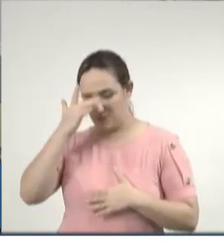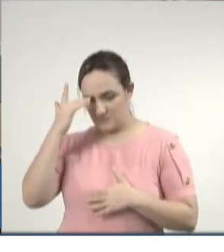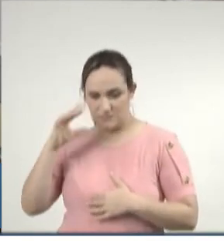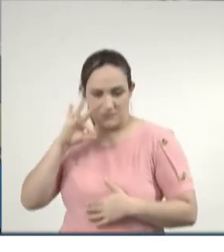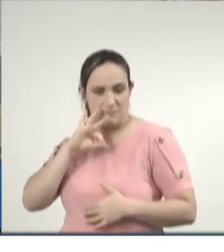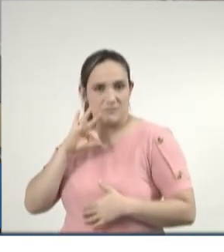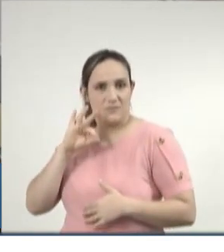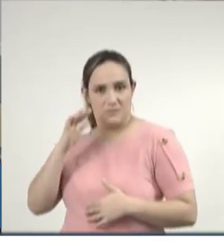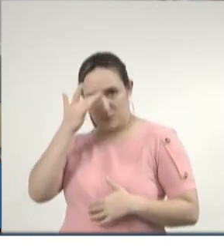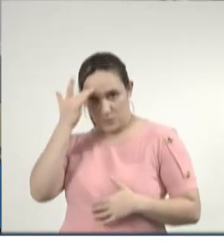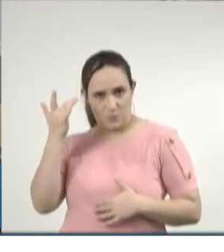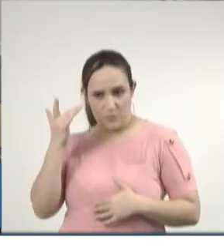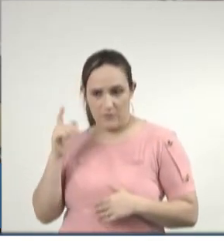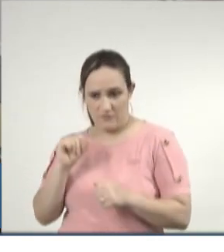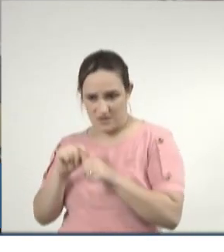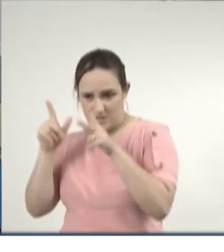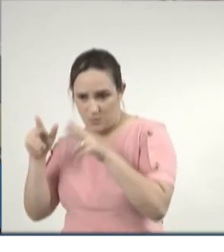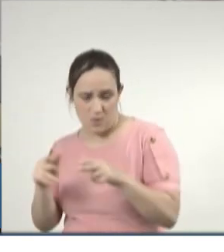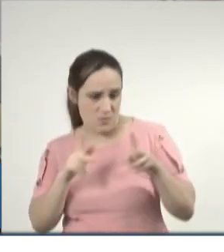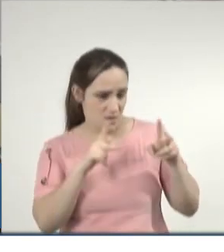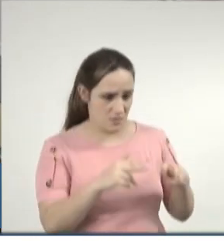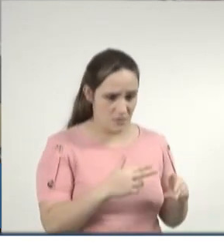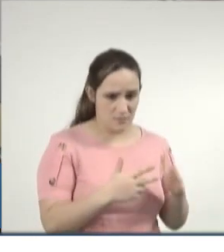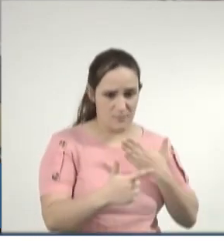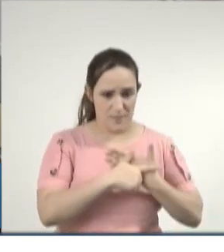ganhar salários iguais.